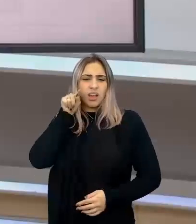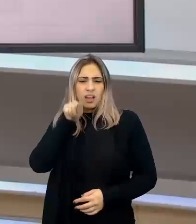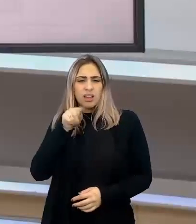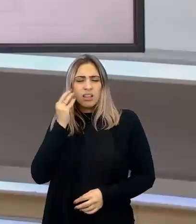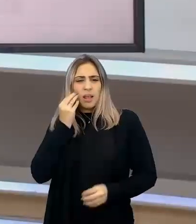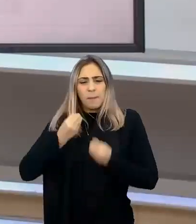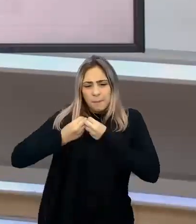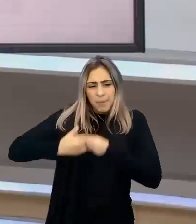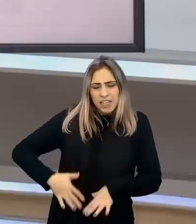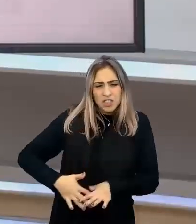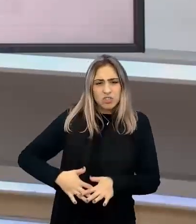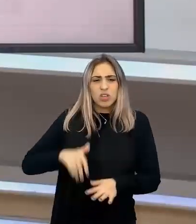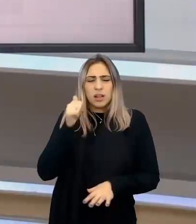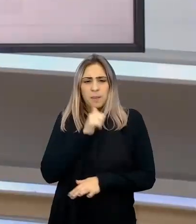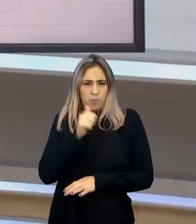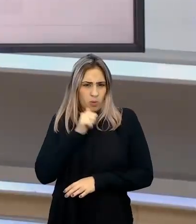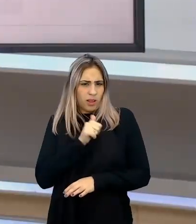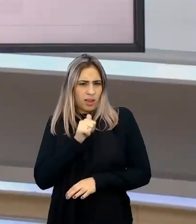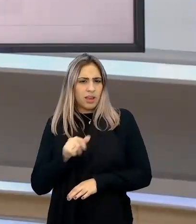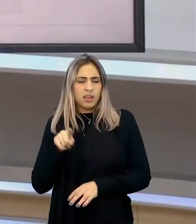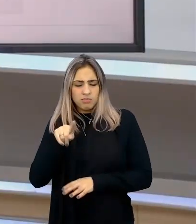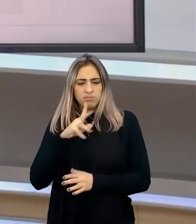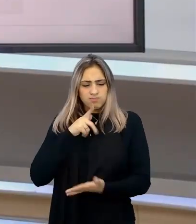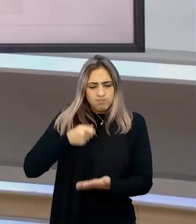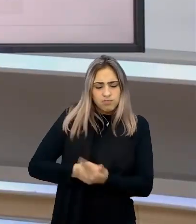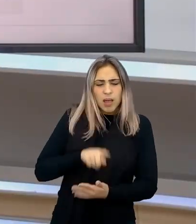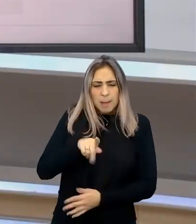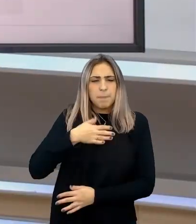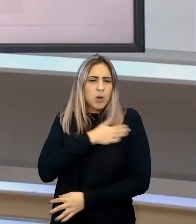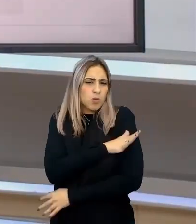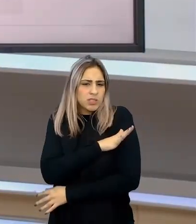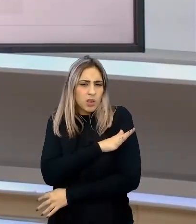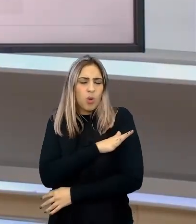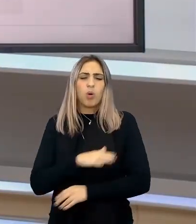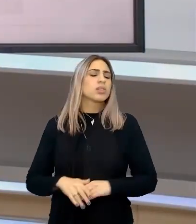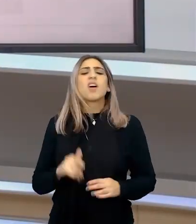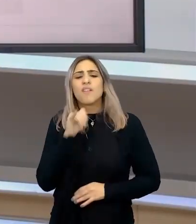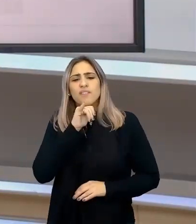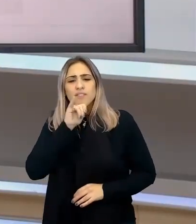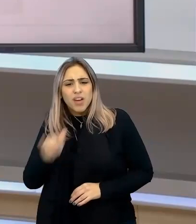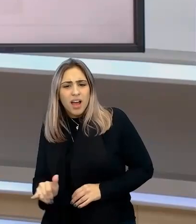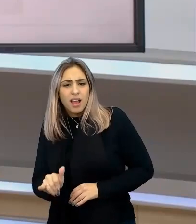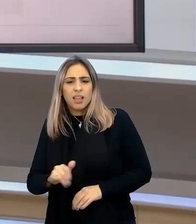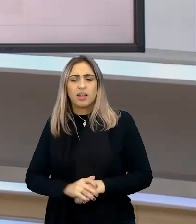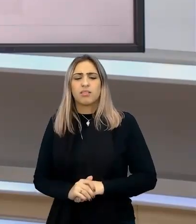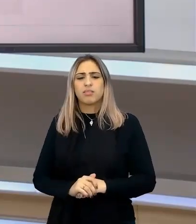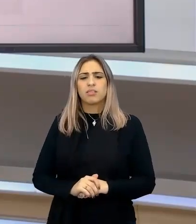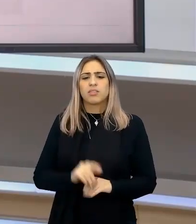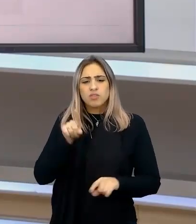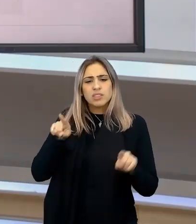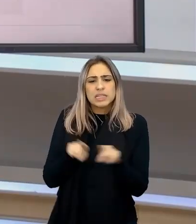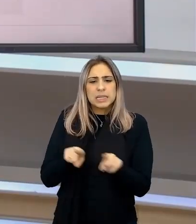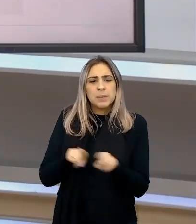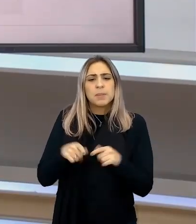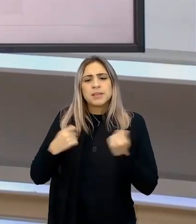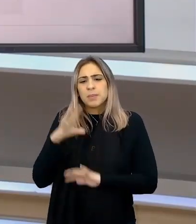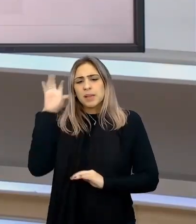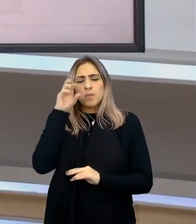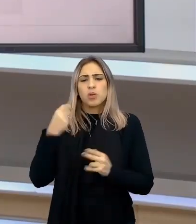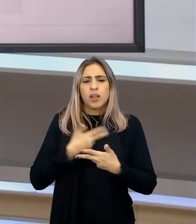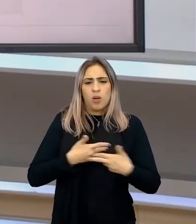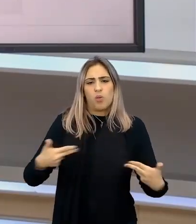está prejudicando uma mulher, que a atitude dele é preconceituosa, fala para ele que você também precisou aprender